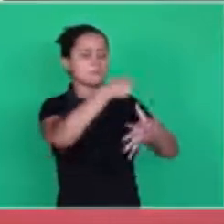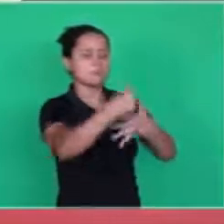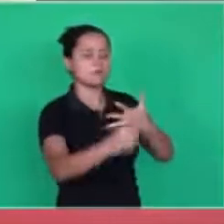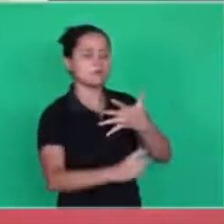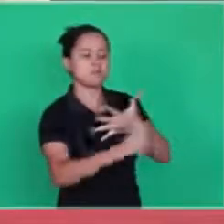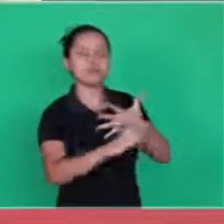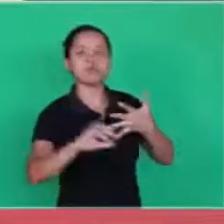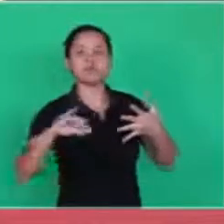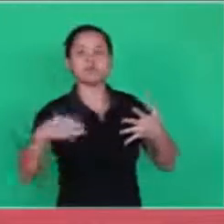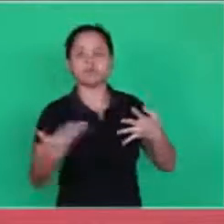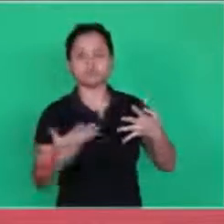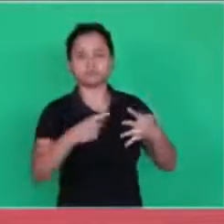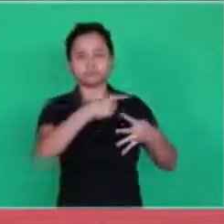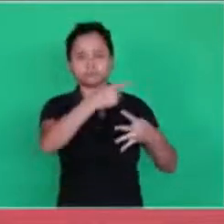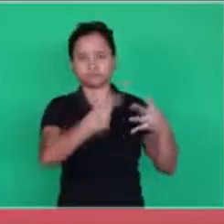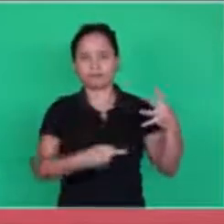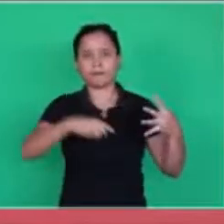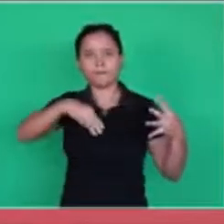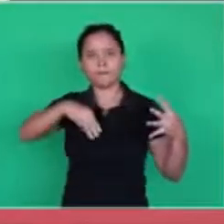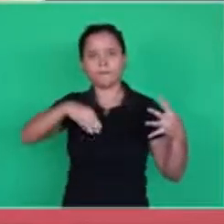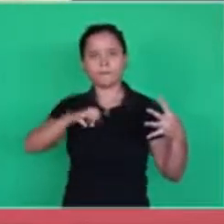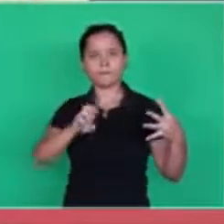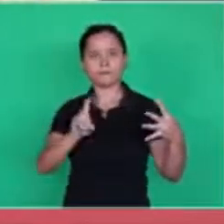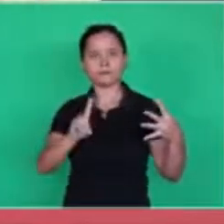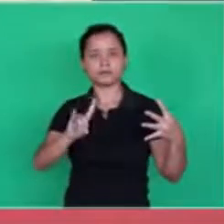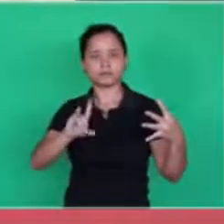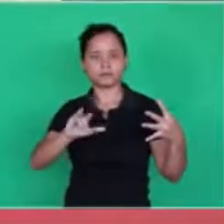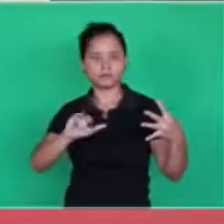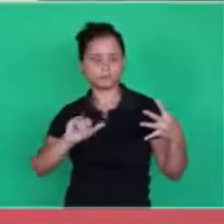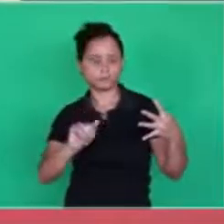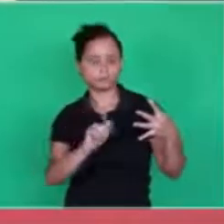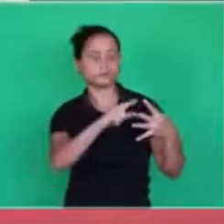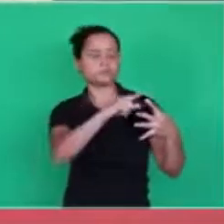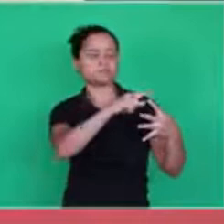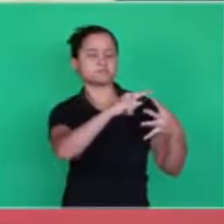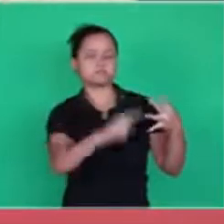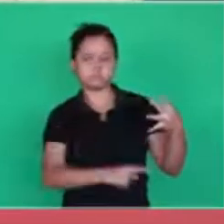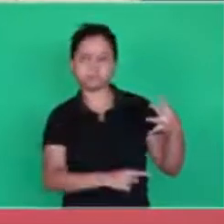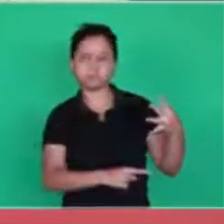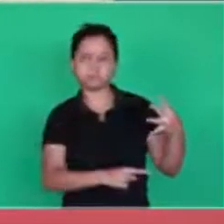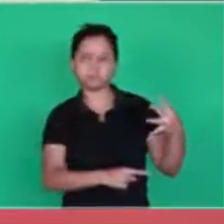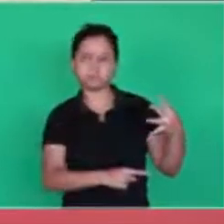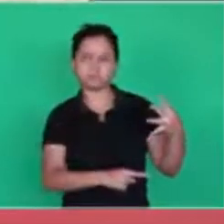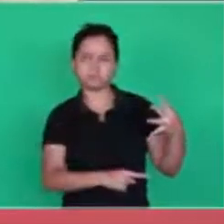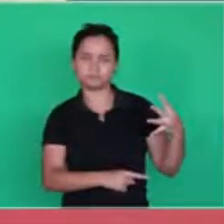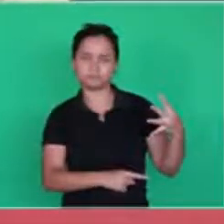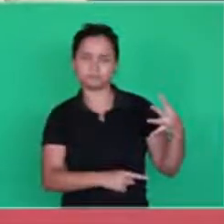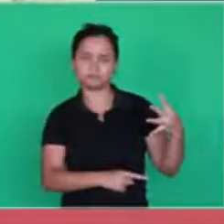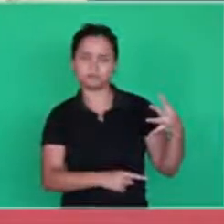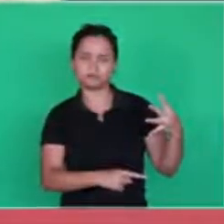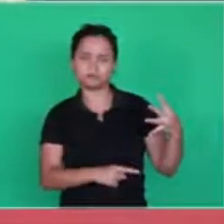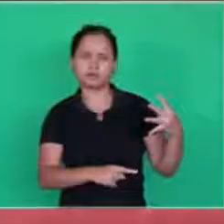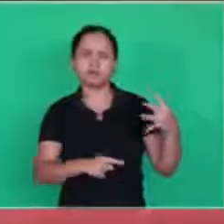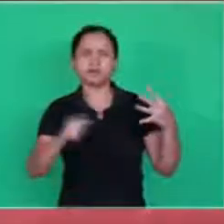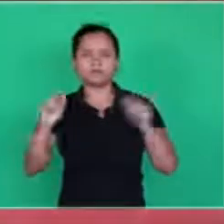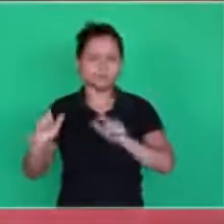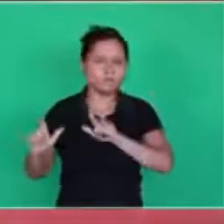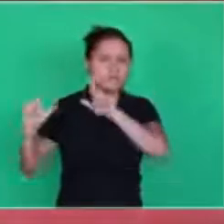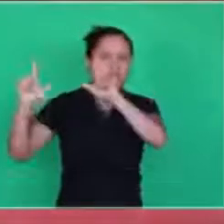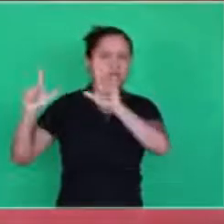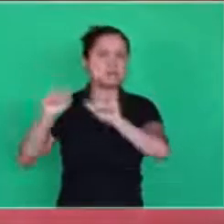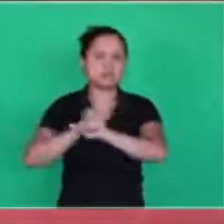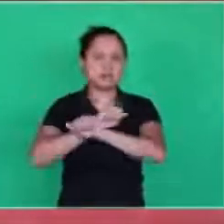Quarta medida. Então, aqui é o universo da obra criadora. Veja os irmãos, está aqui, está tudo claro aqui.